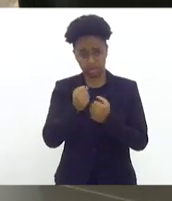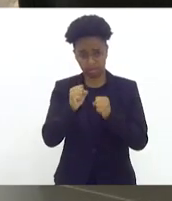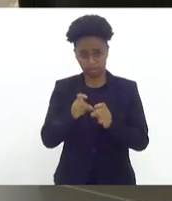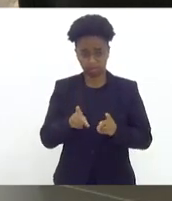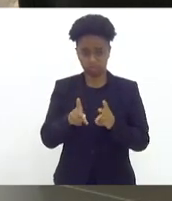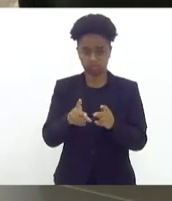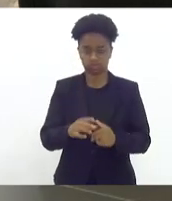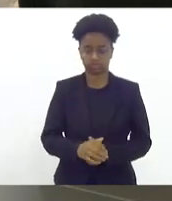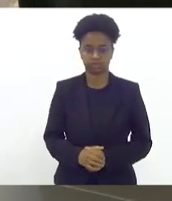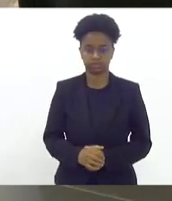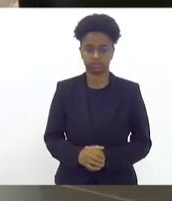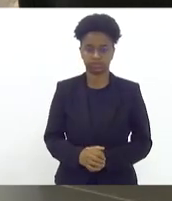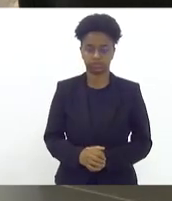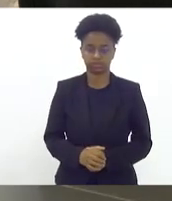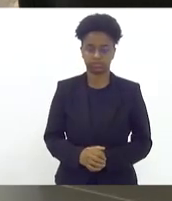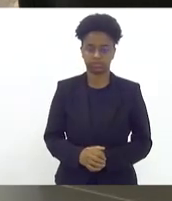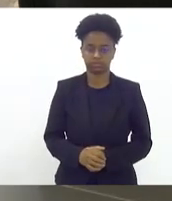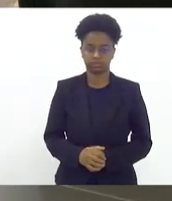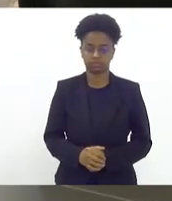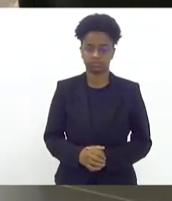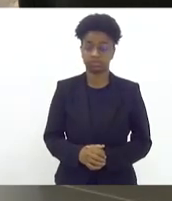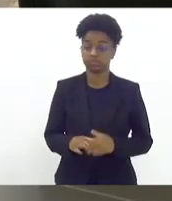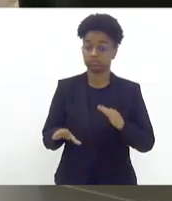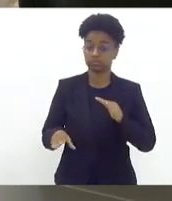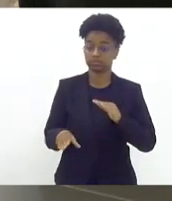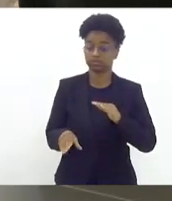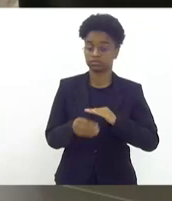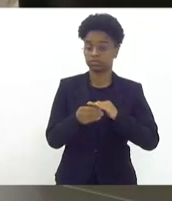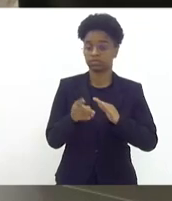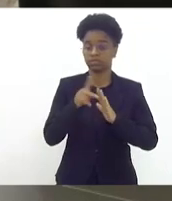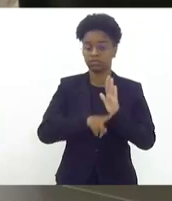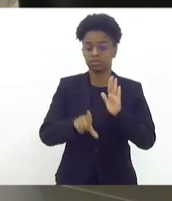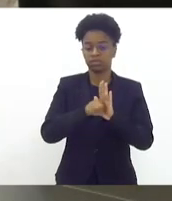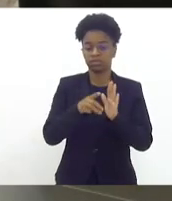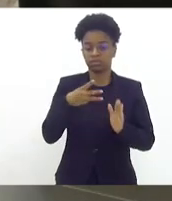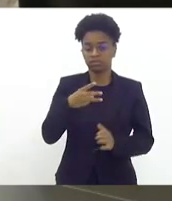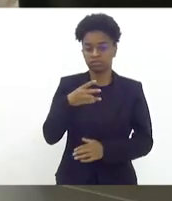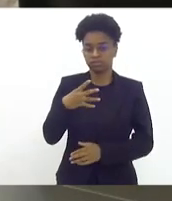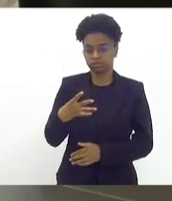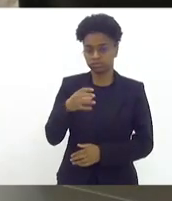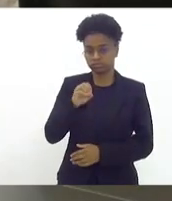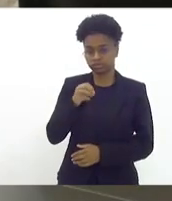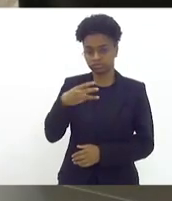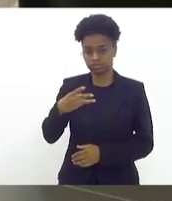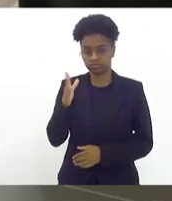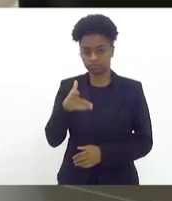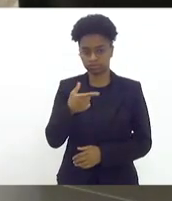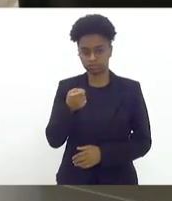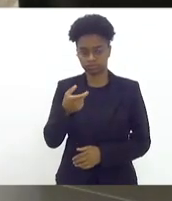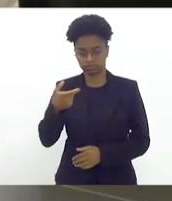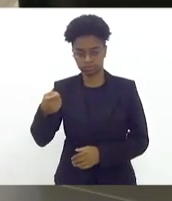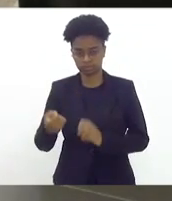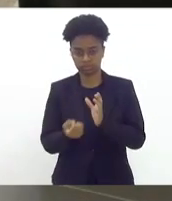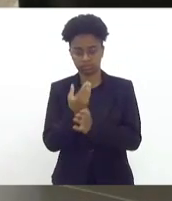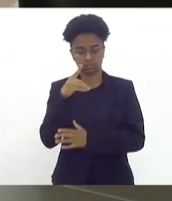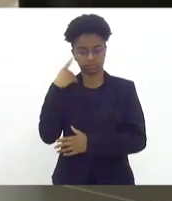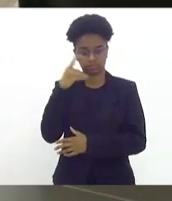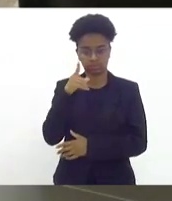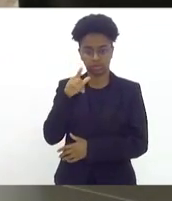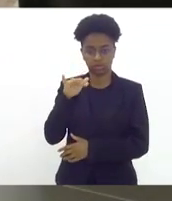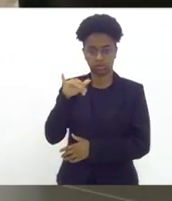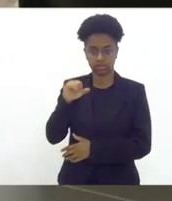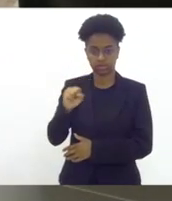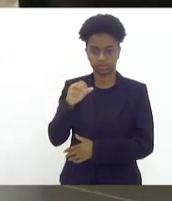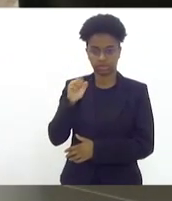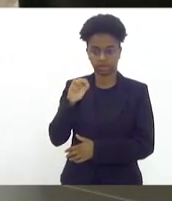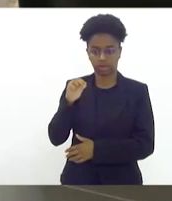continuar. Emenda de plenário ao projeto de lei 3403 de 20, de autoria do deputado Gustavo Schmidt,